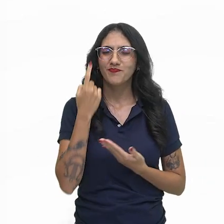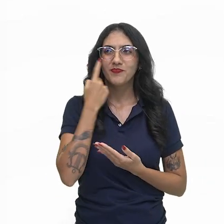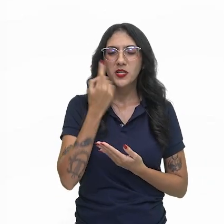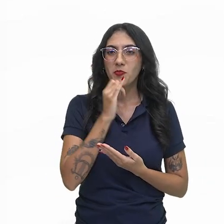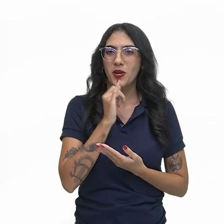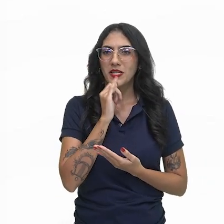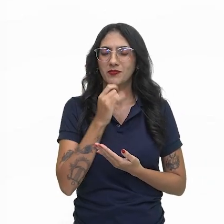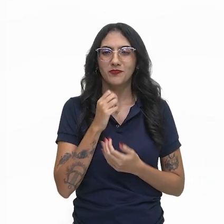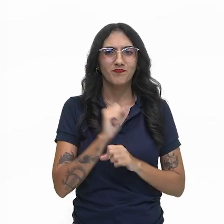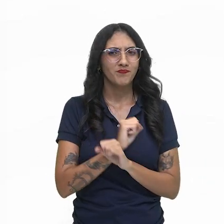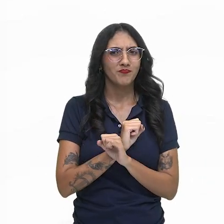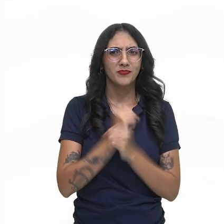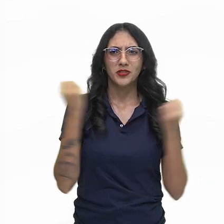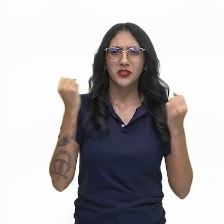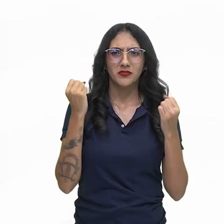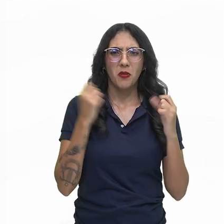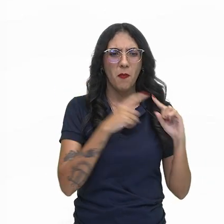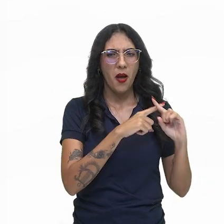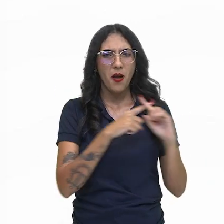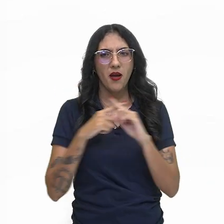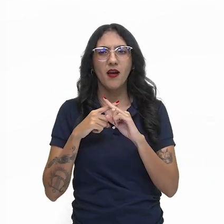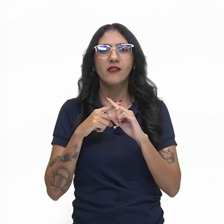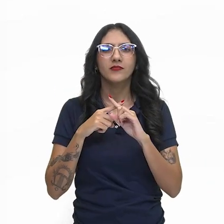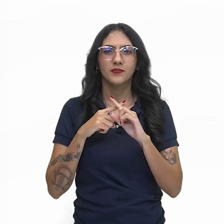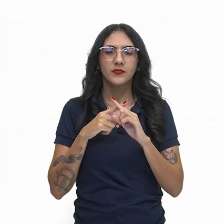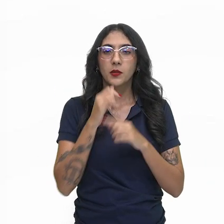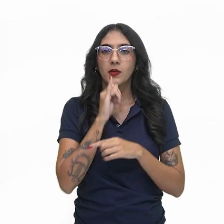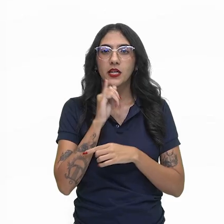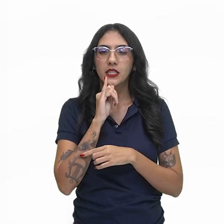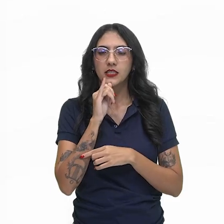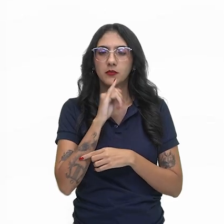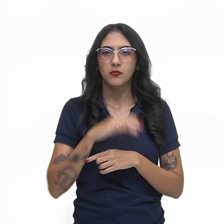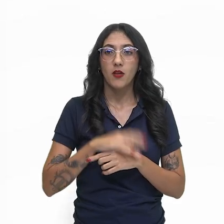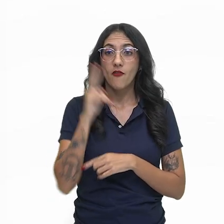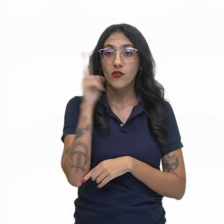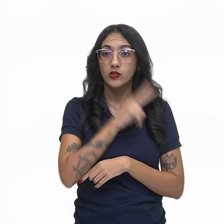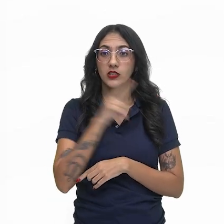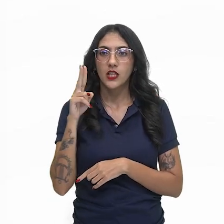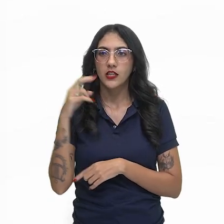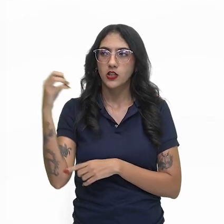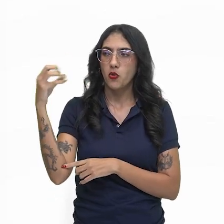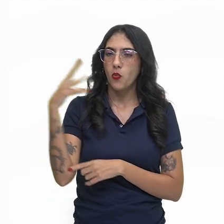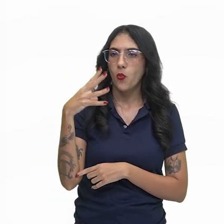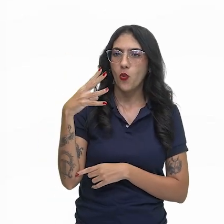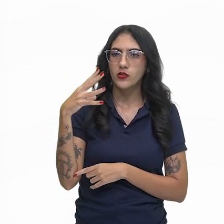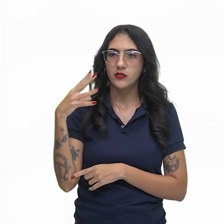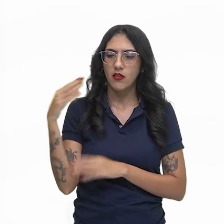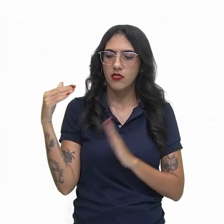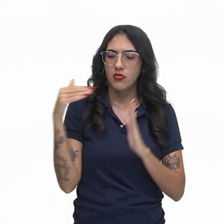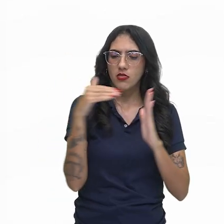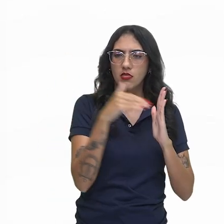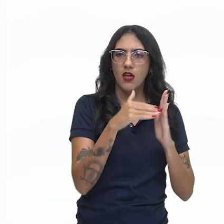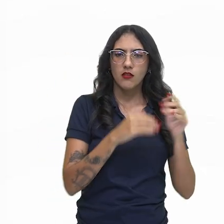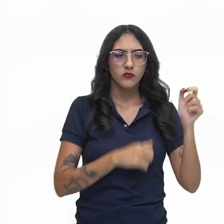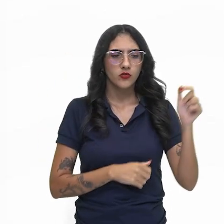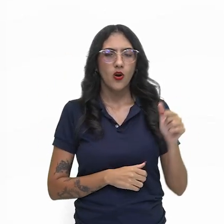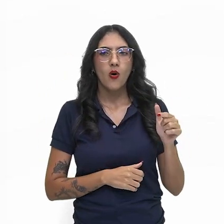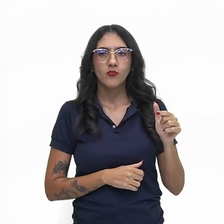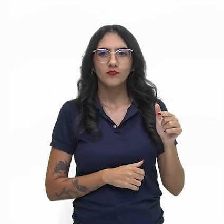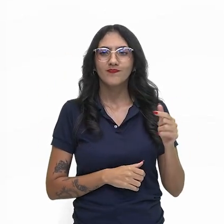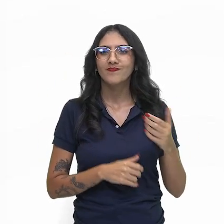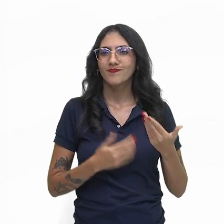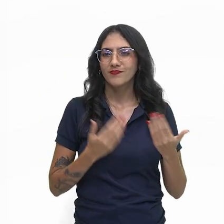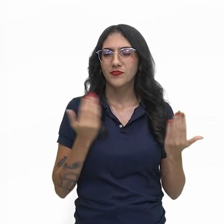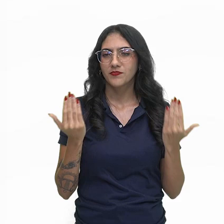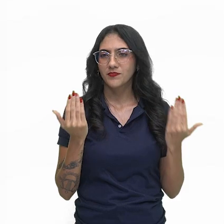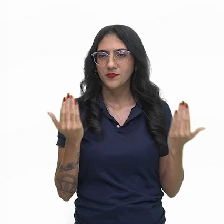difícil multiplicar a velocidade da luz pela distância da Terra até o Sol, né? E aí, se a gente tiver essas duas medidas